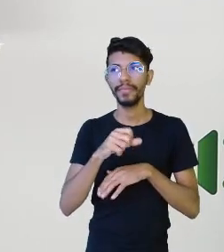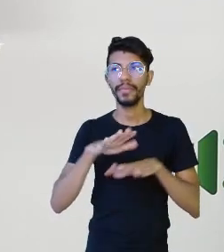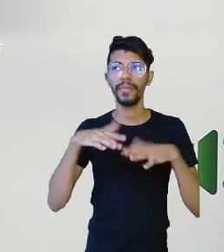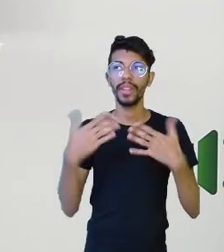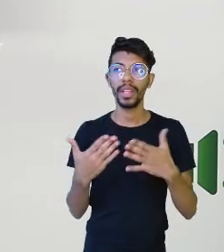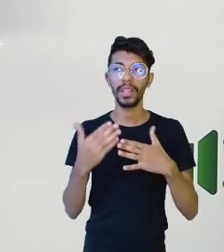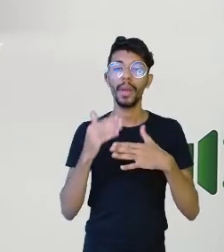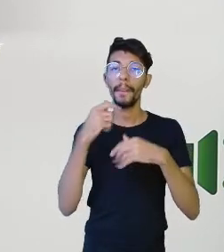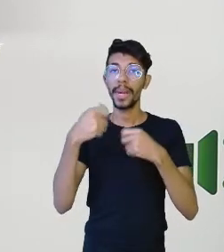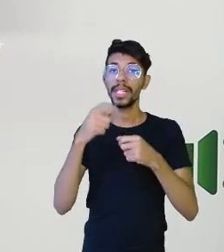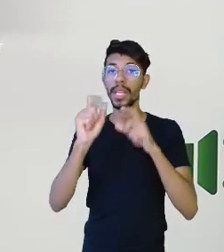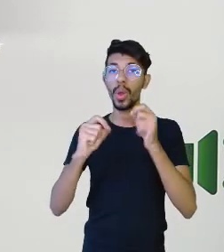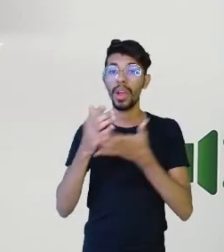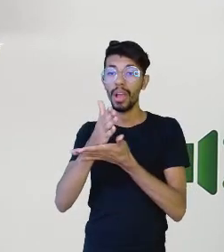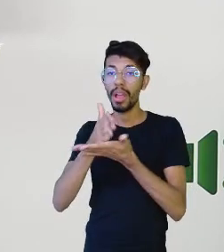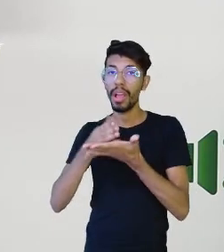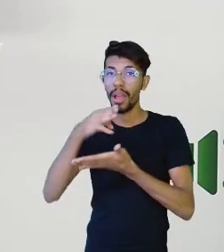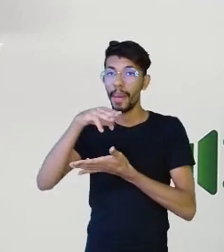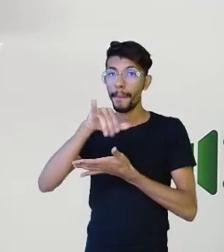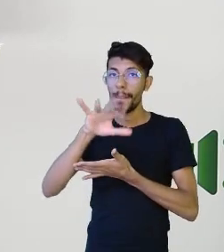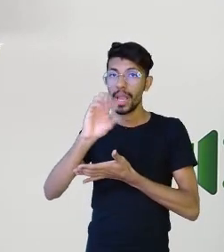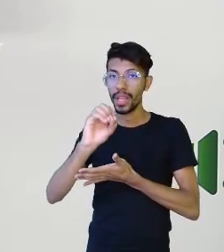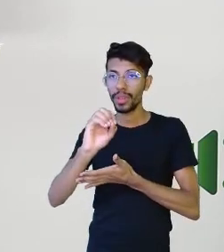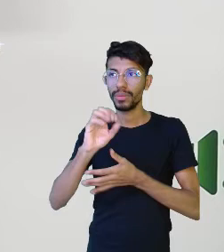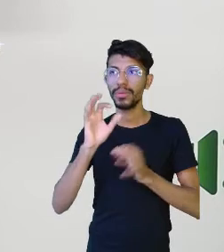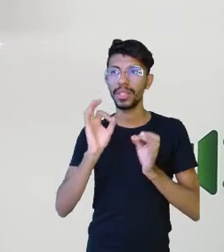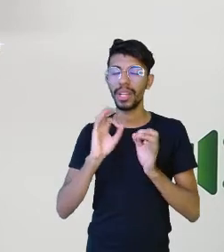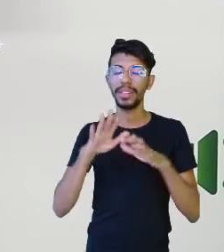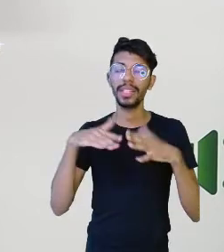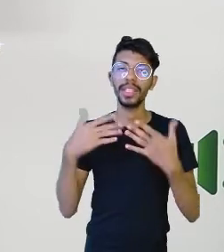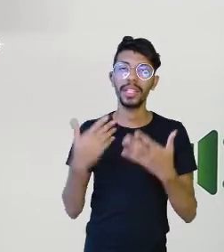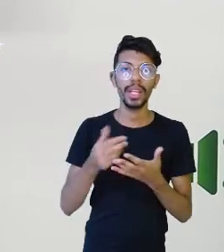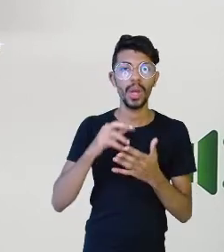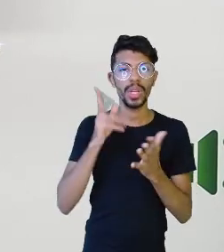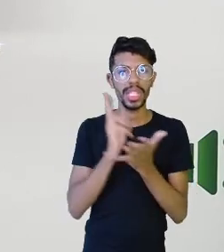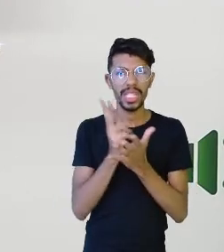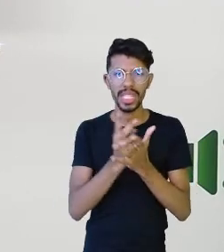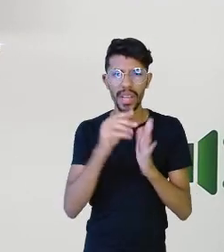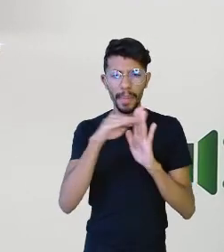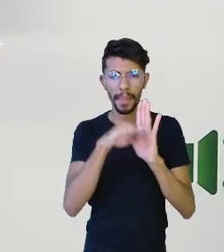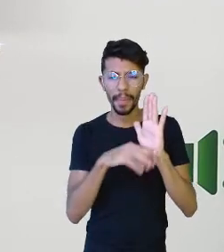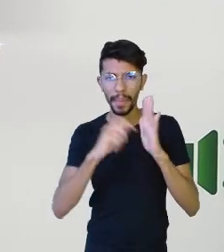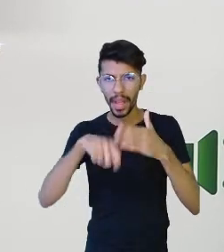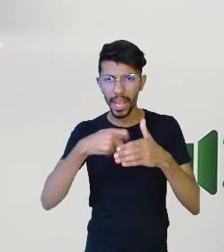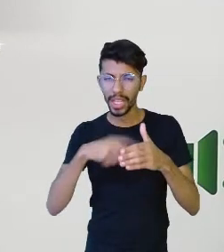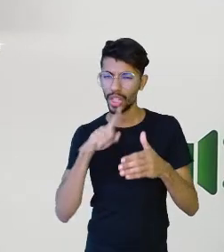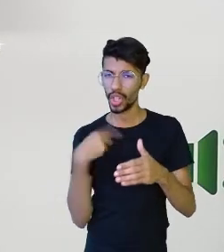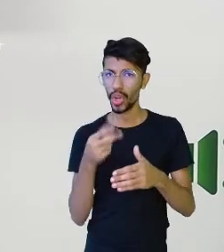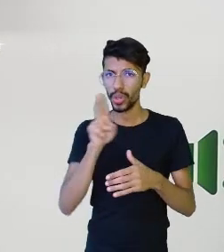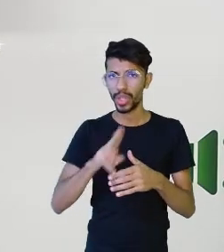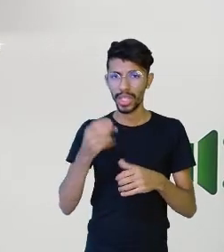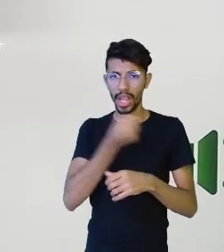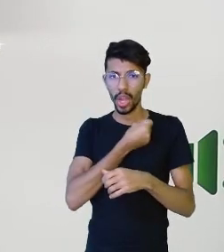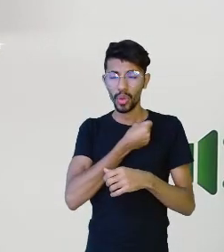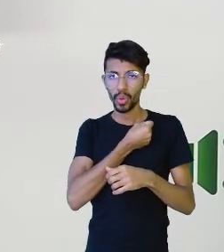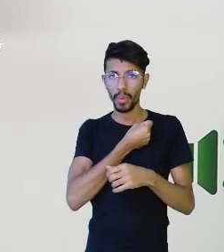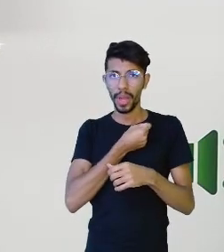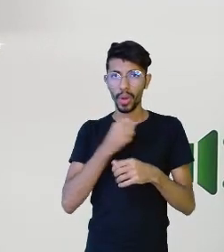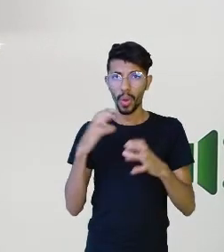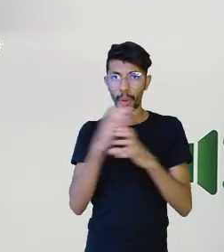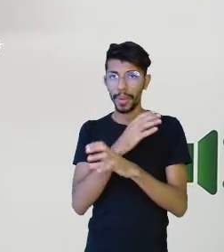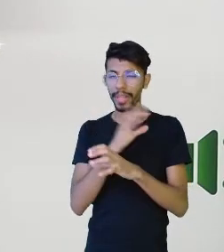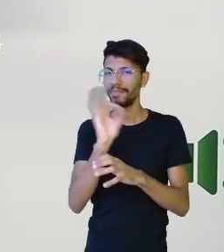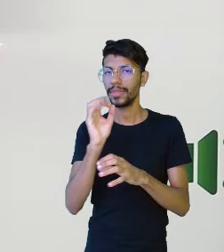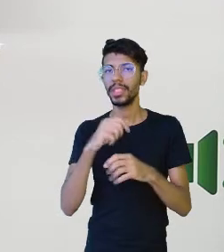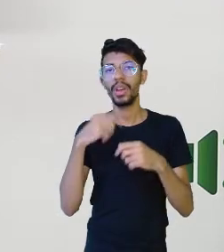numa receita a gente vai utilizar números inteiros. Às vezes precisaremos utilizar partes